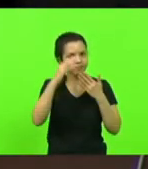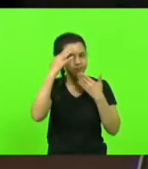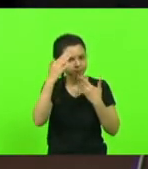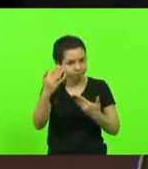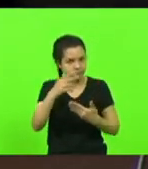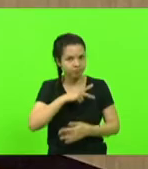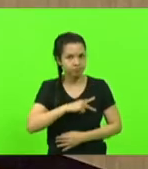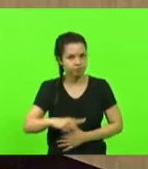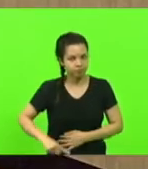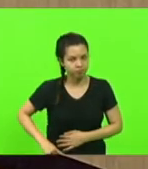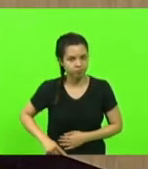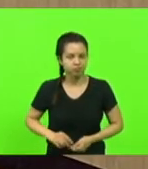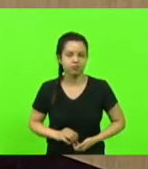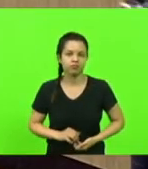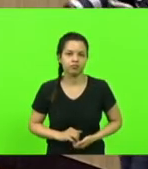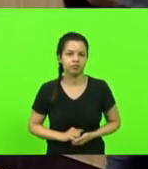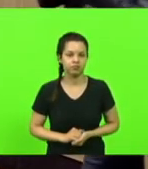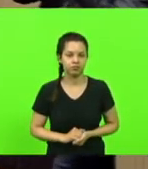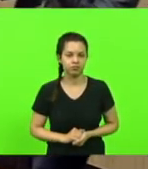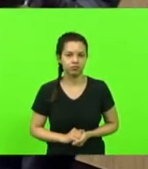presidente.